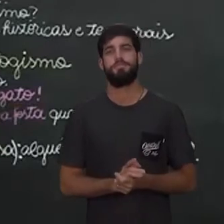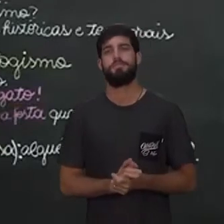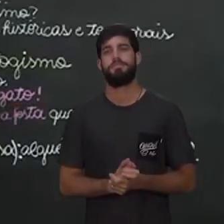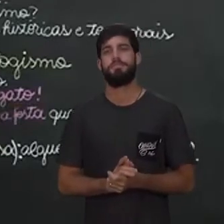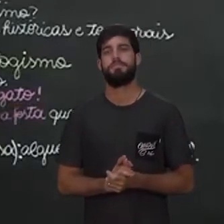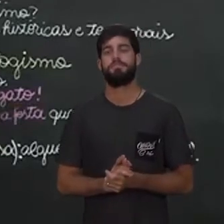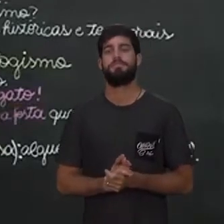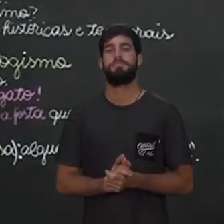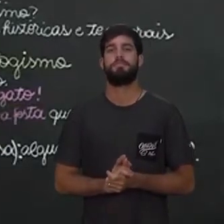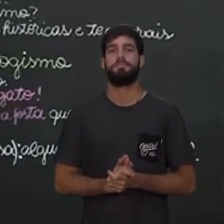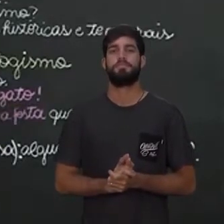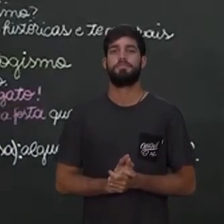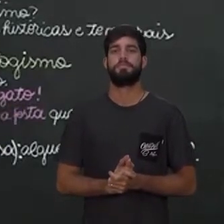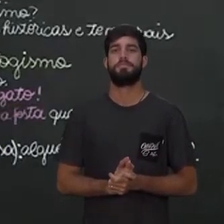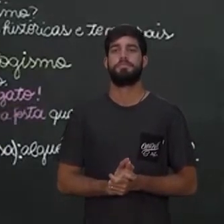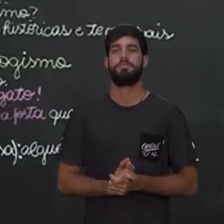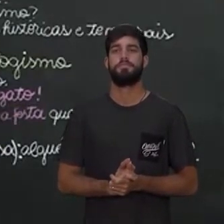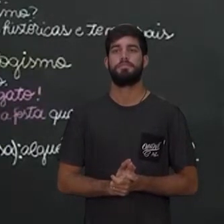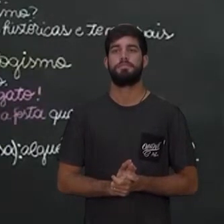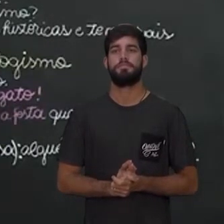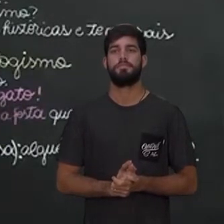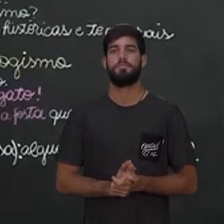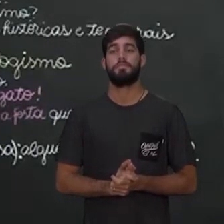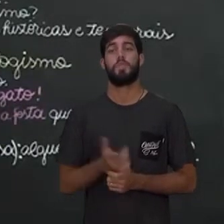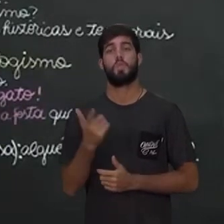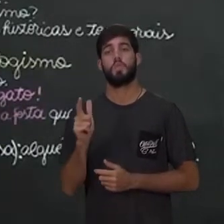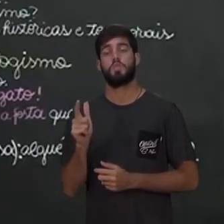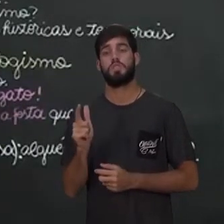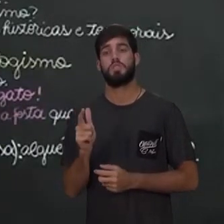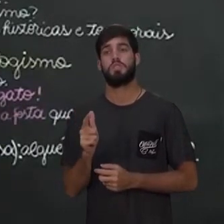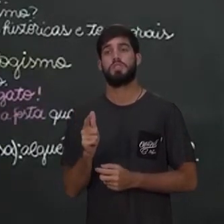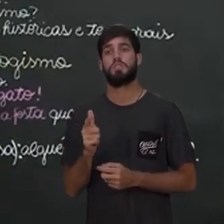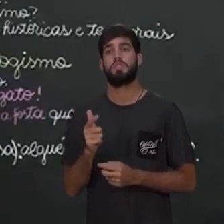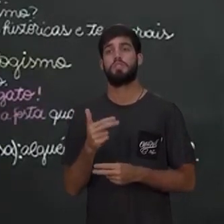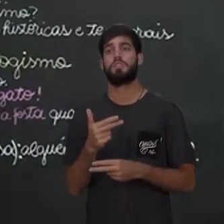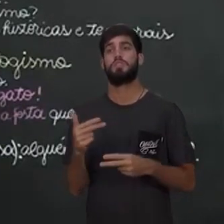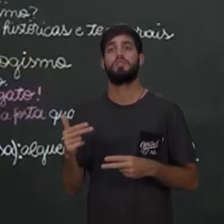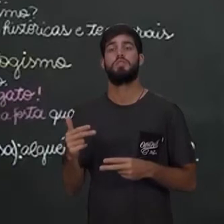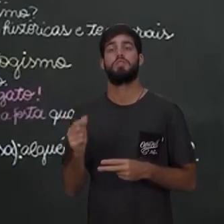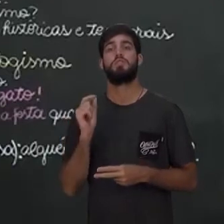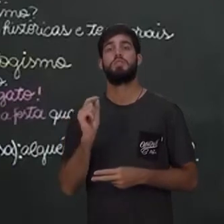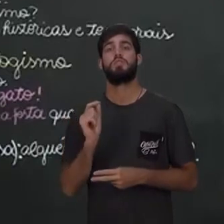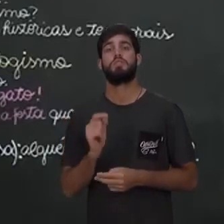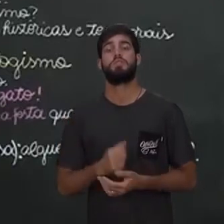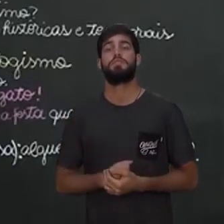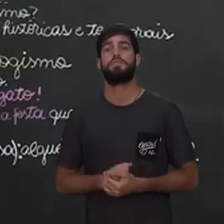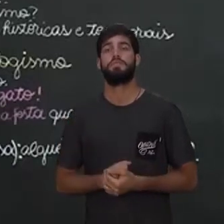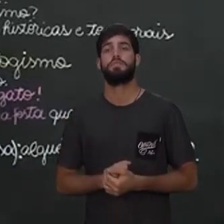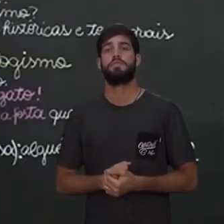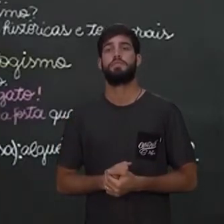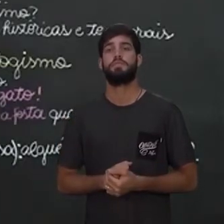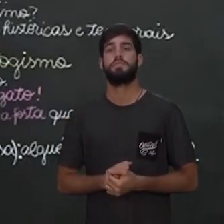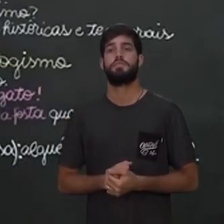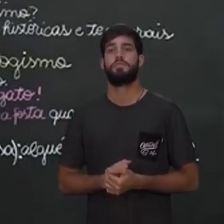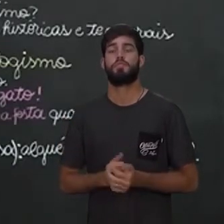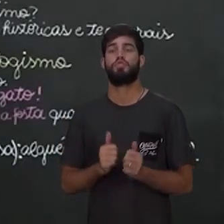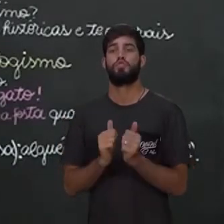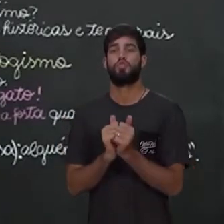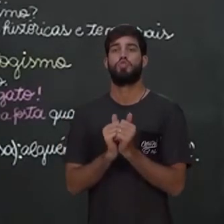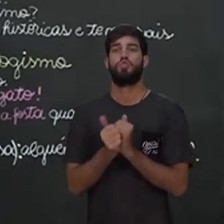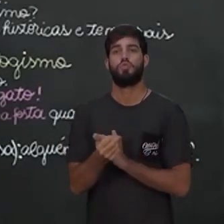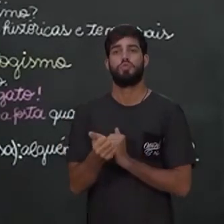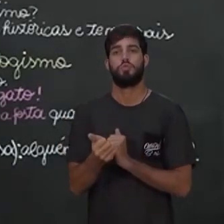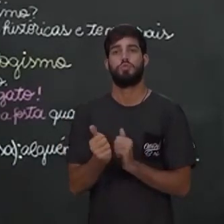center ou simplesmente shopping. Bom, outra questão que influencia muito o uso de estrangeirismos são os